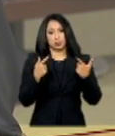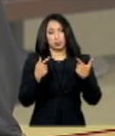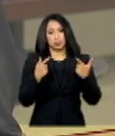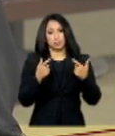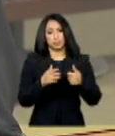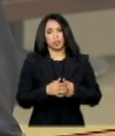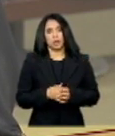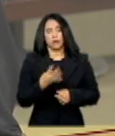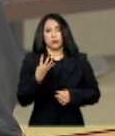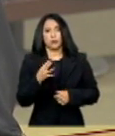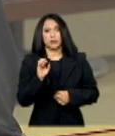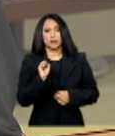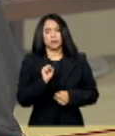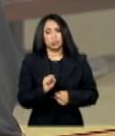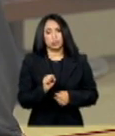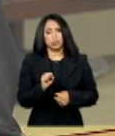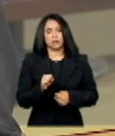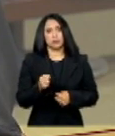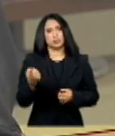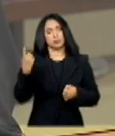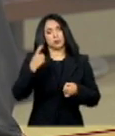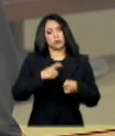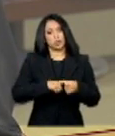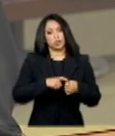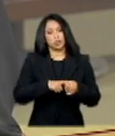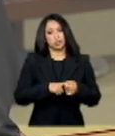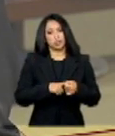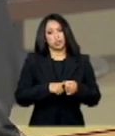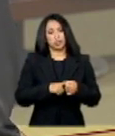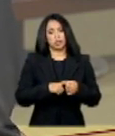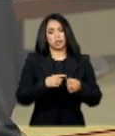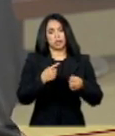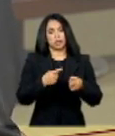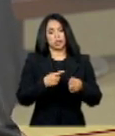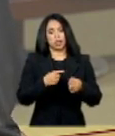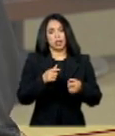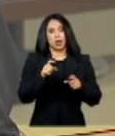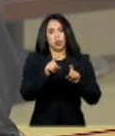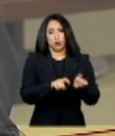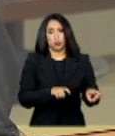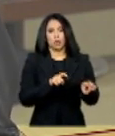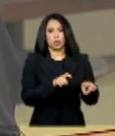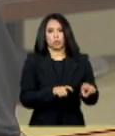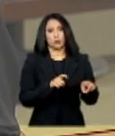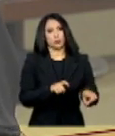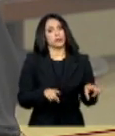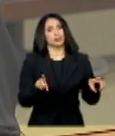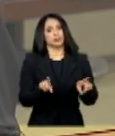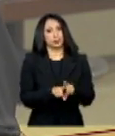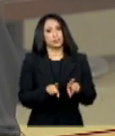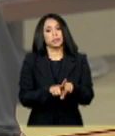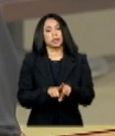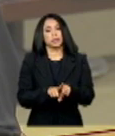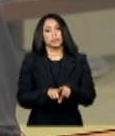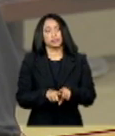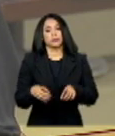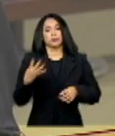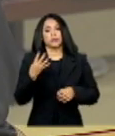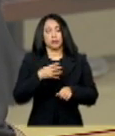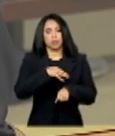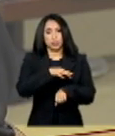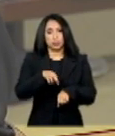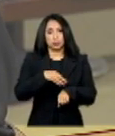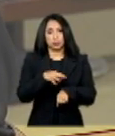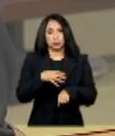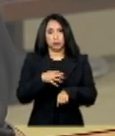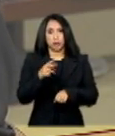48 a delegação nó de unidade localizada em área rural que também algumas dificuldades quatro horas para ligação